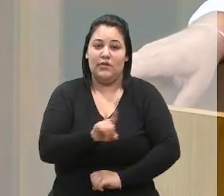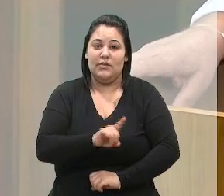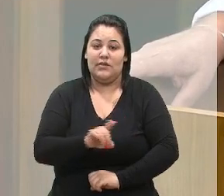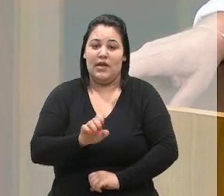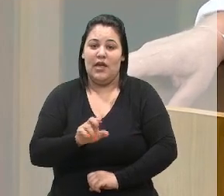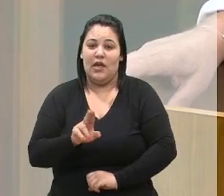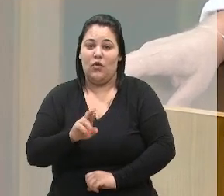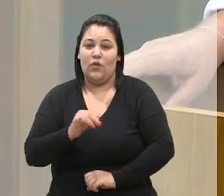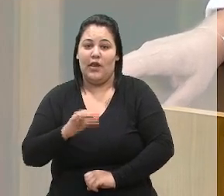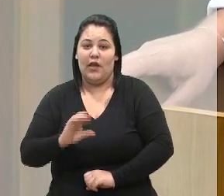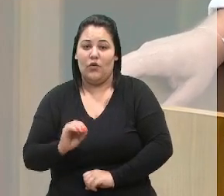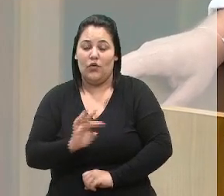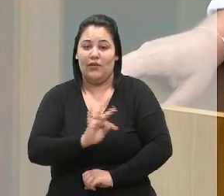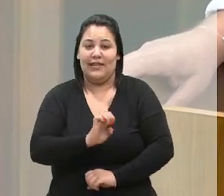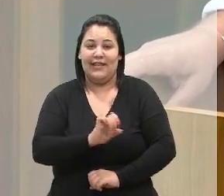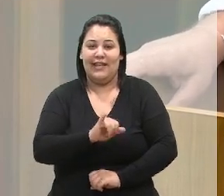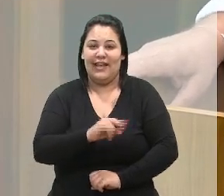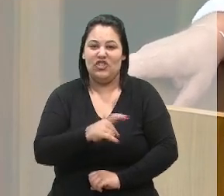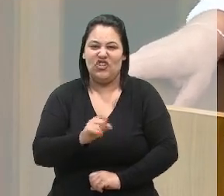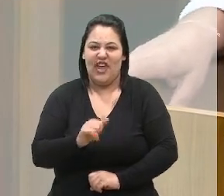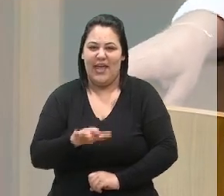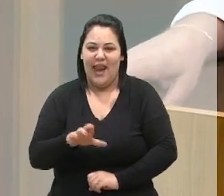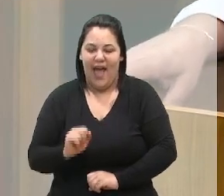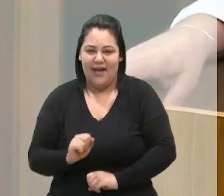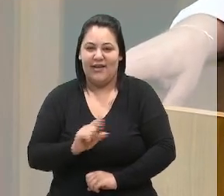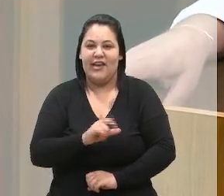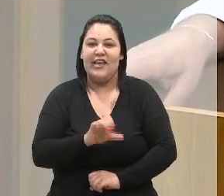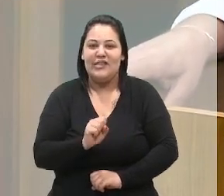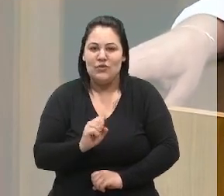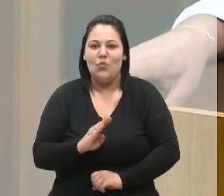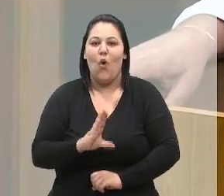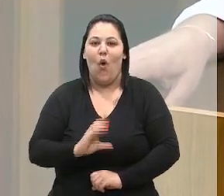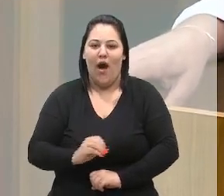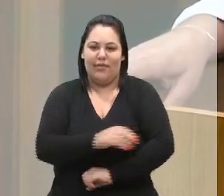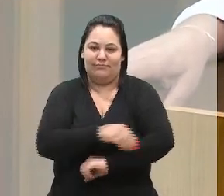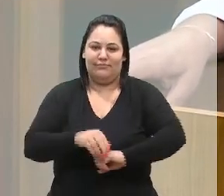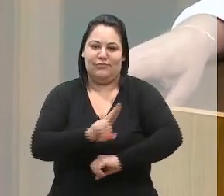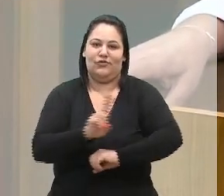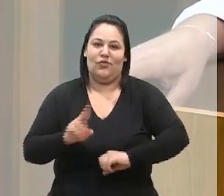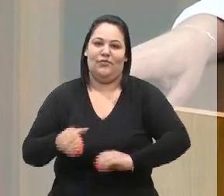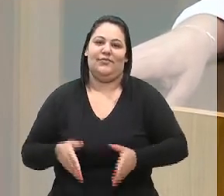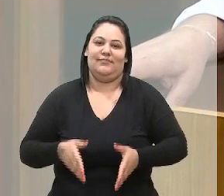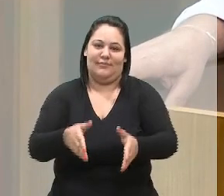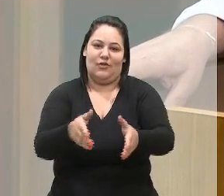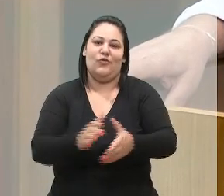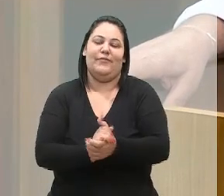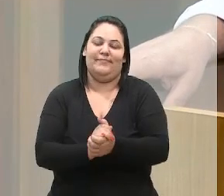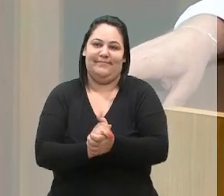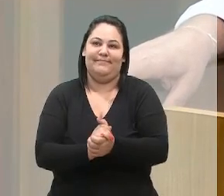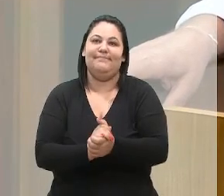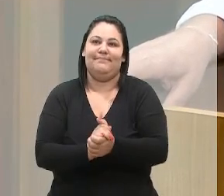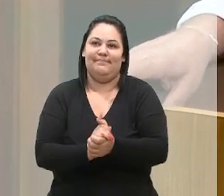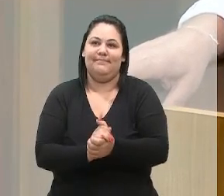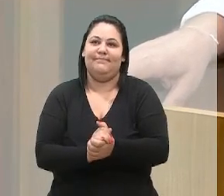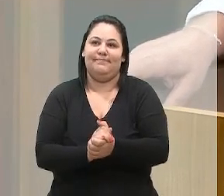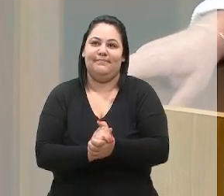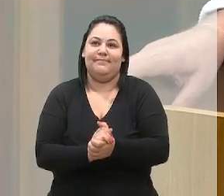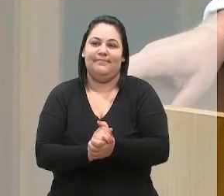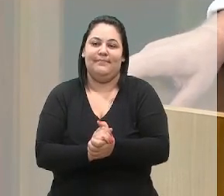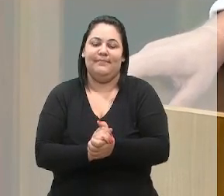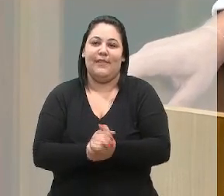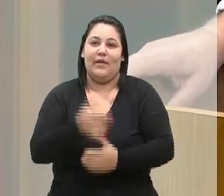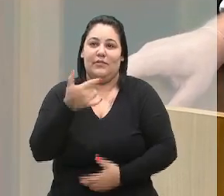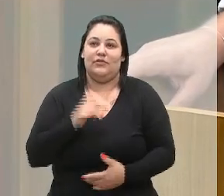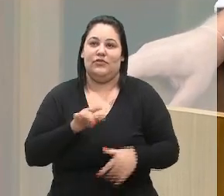quando ele era vereador, que nominou o nome dessa rua. Então essa rua é uma rua, repetindo aqui, sendo